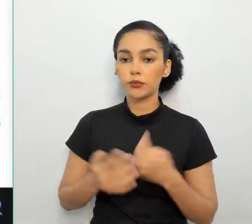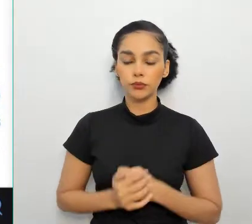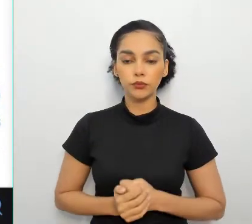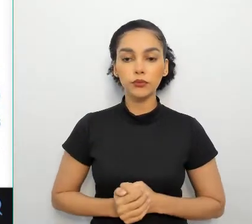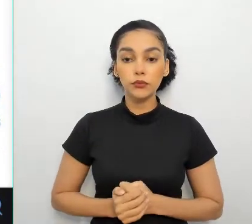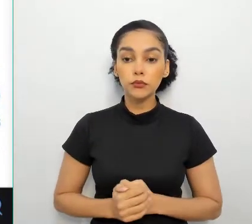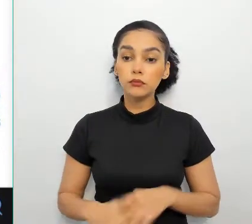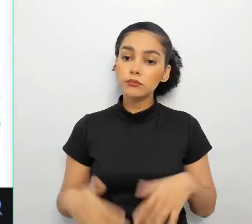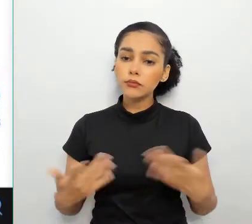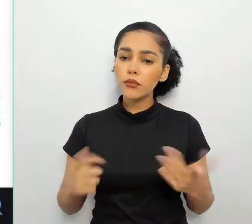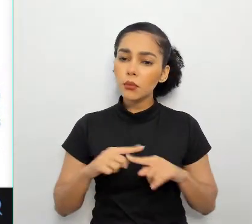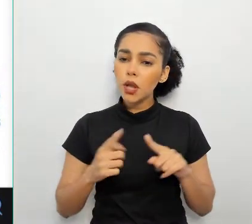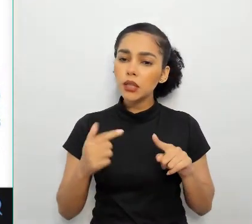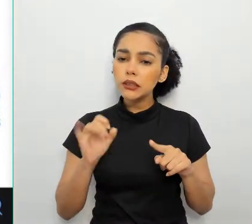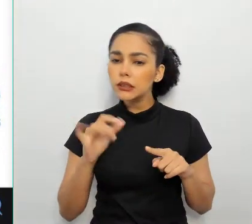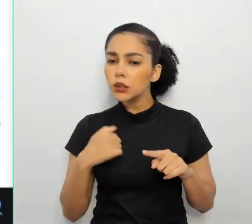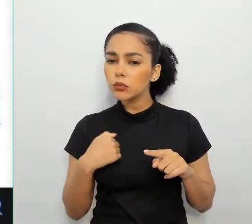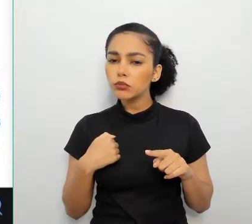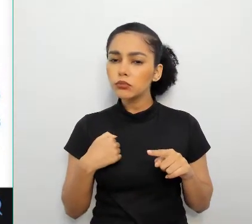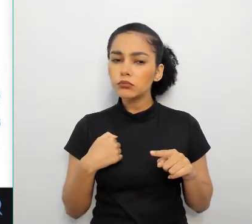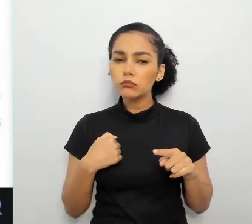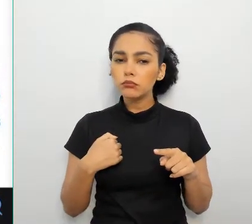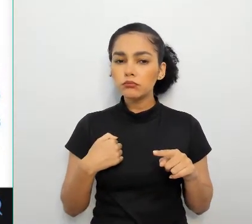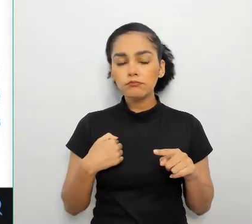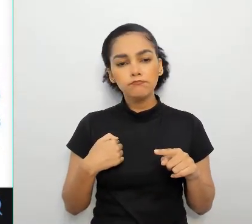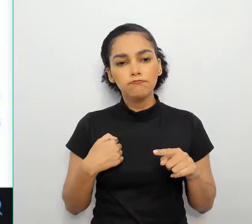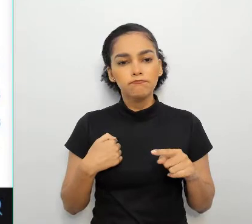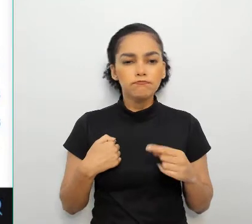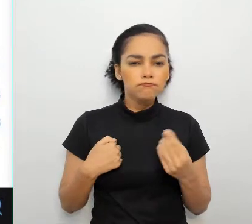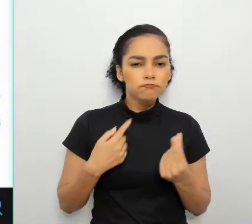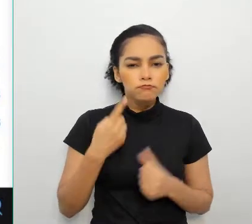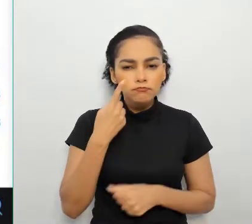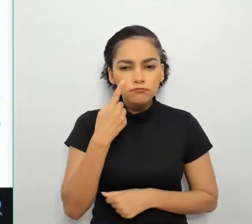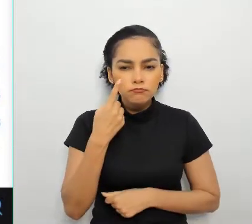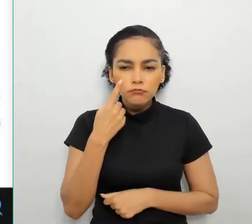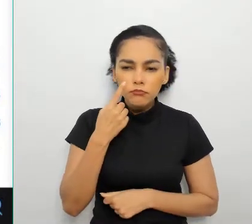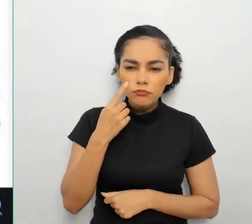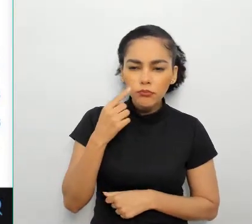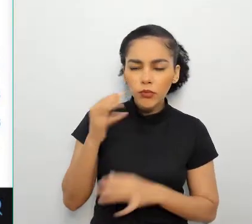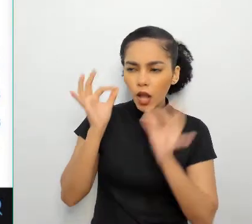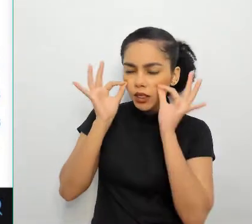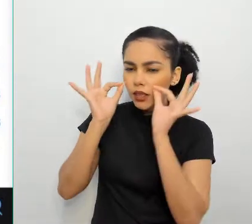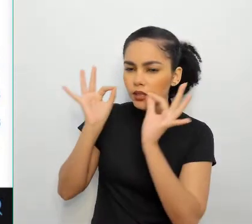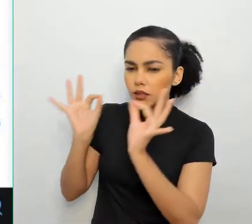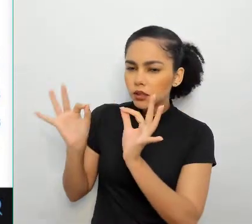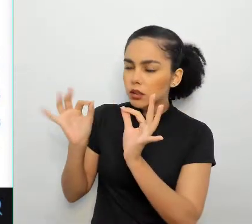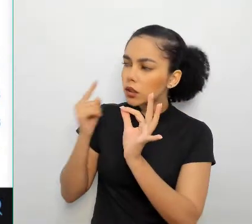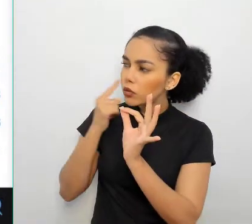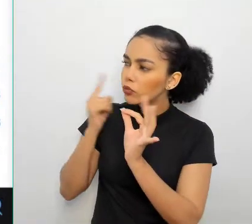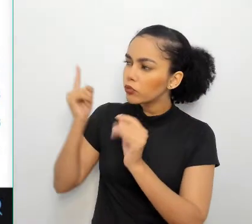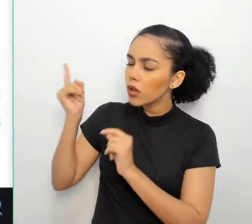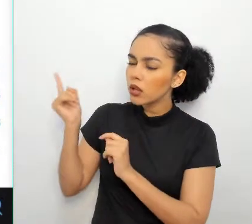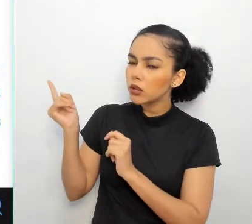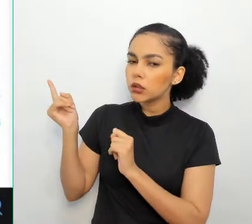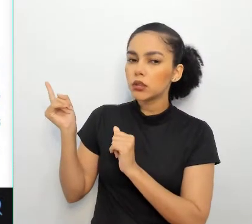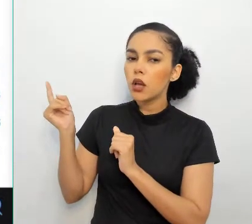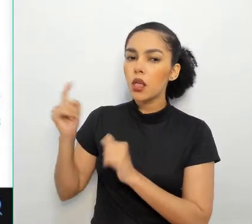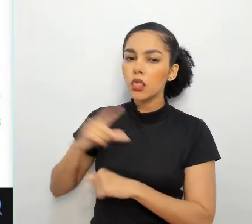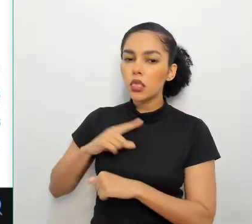antigo. Bom, mas se você for mais atencioso aqui, a gente viu que isso aqui tem um dobro